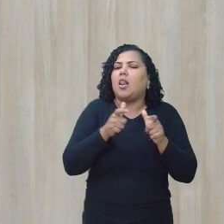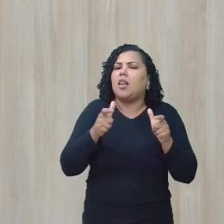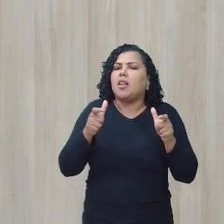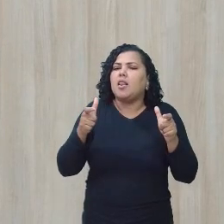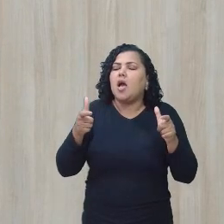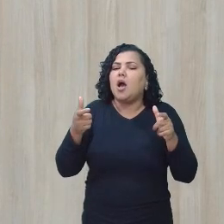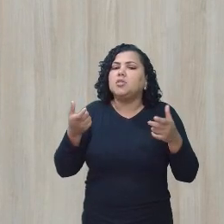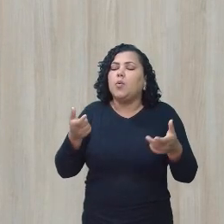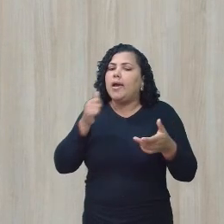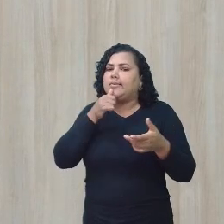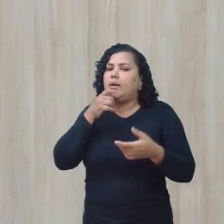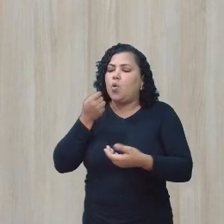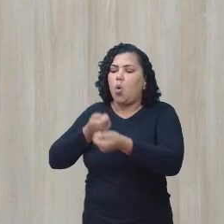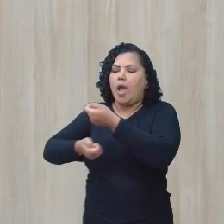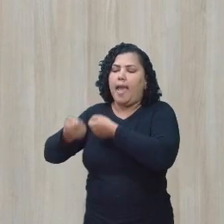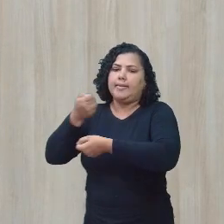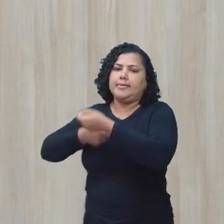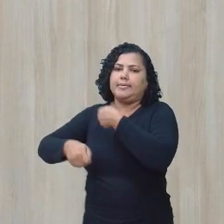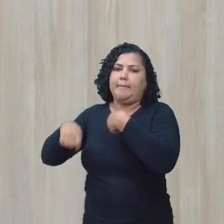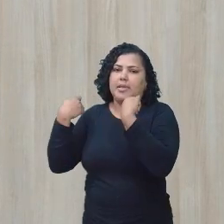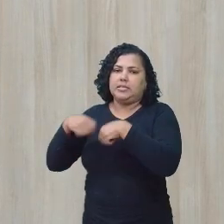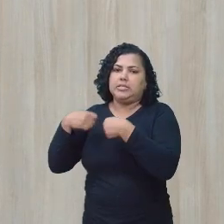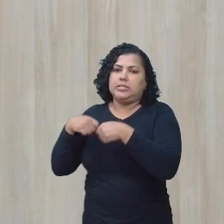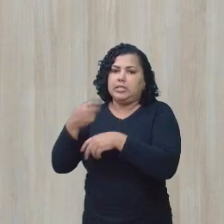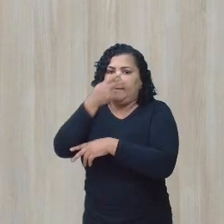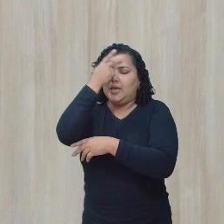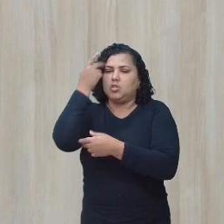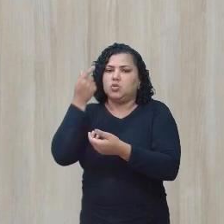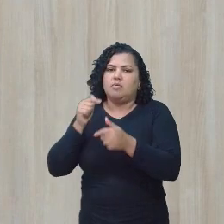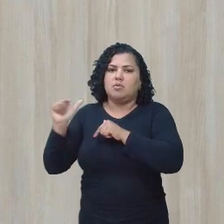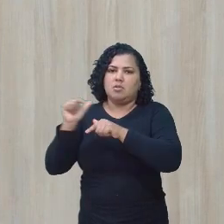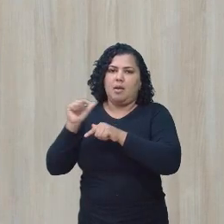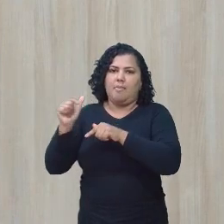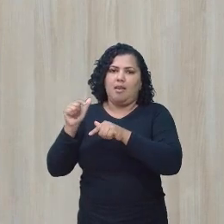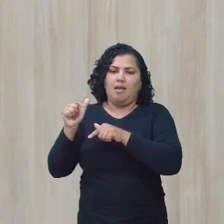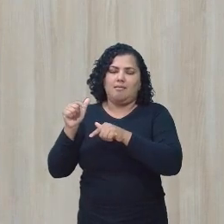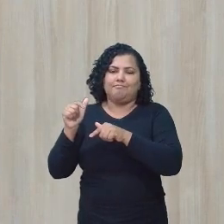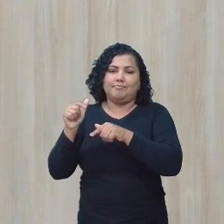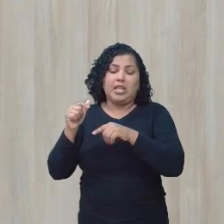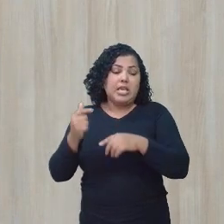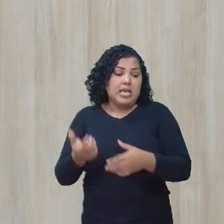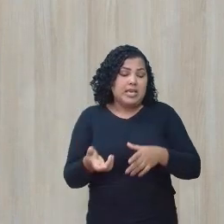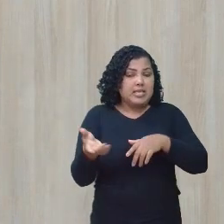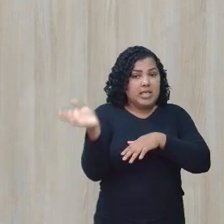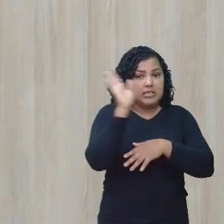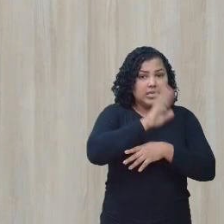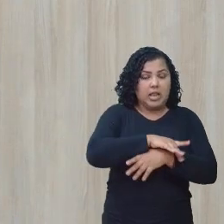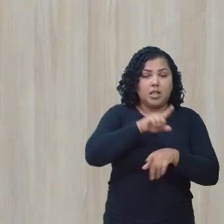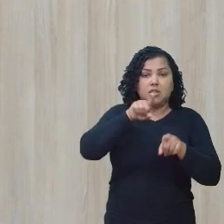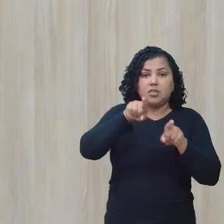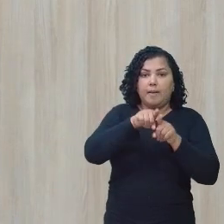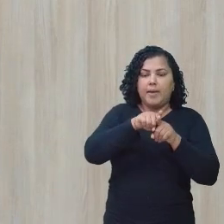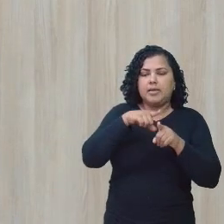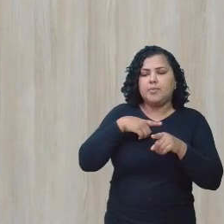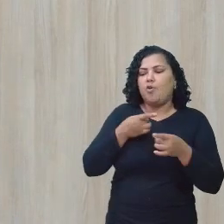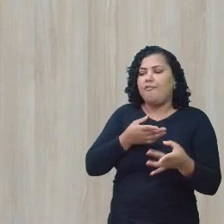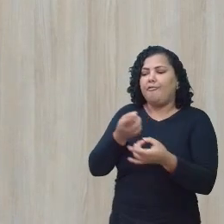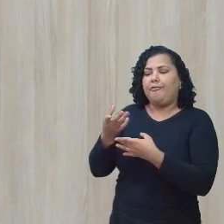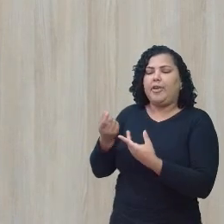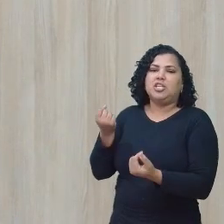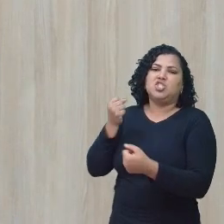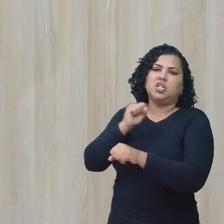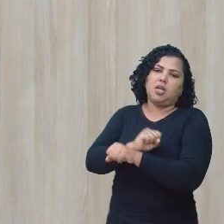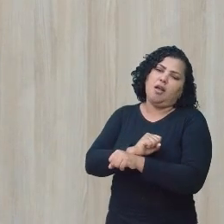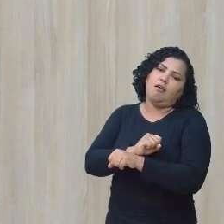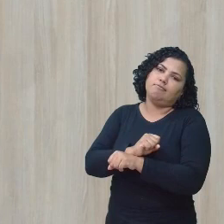encaixar. Então, de um lado, uma necessidade de mão de obra, de outro, há uma oferta crescente de pessoas escravizadas a partir